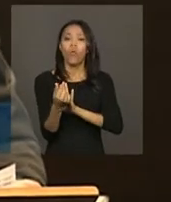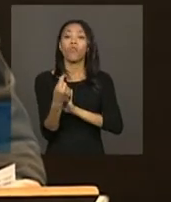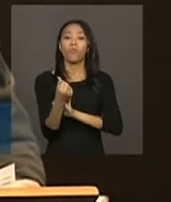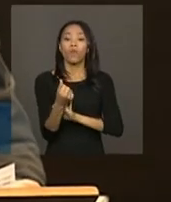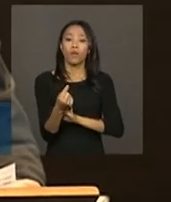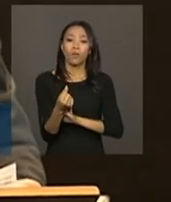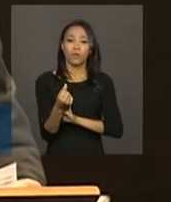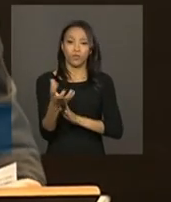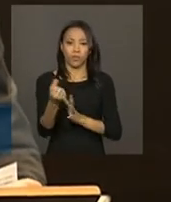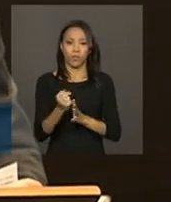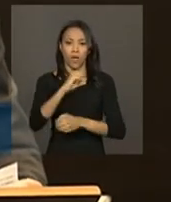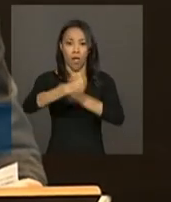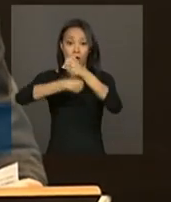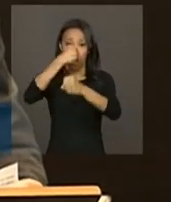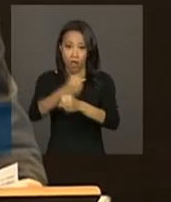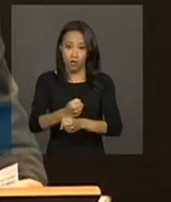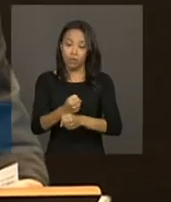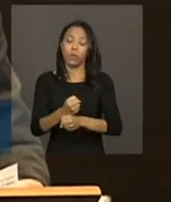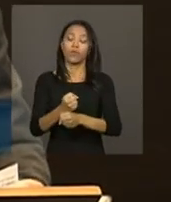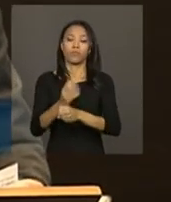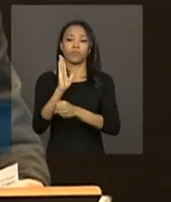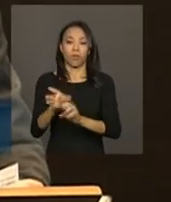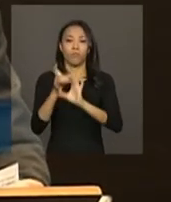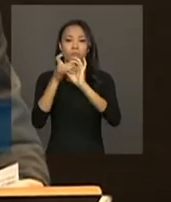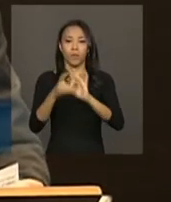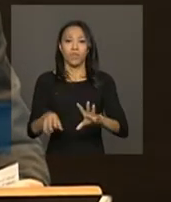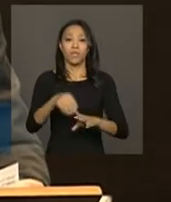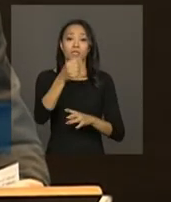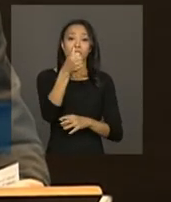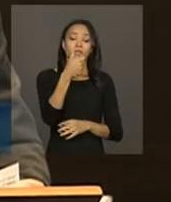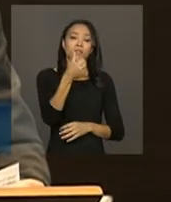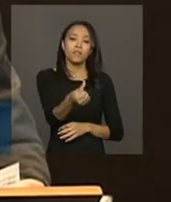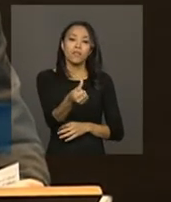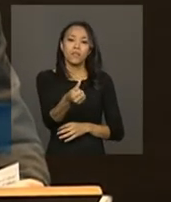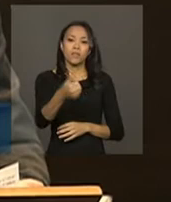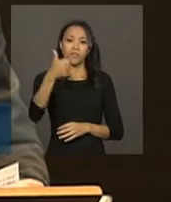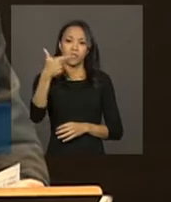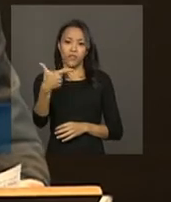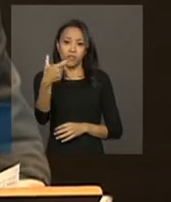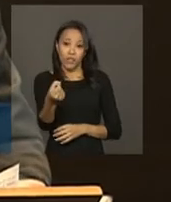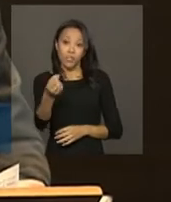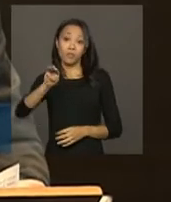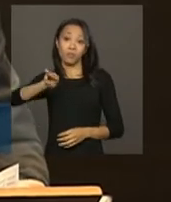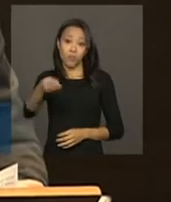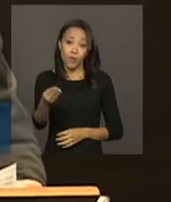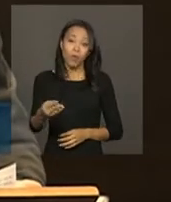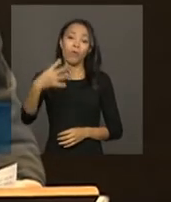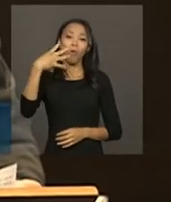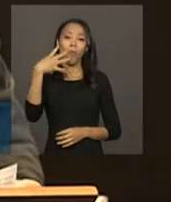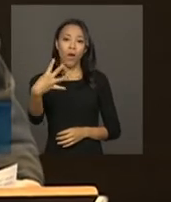valor de receita anual permitida de20 mil